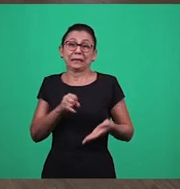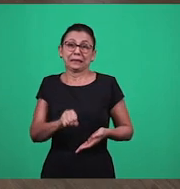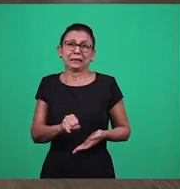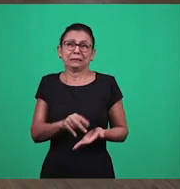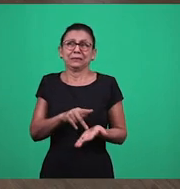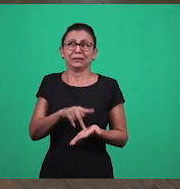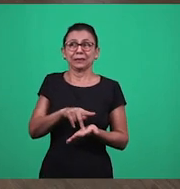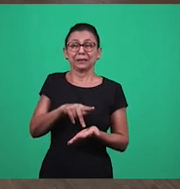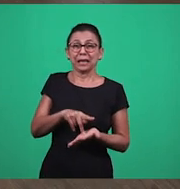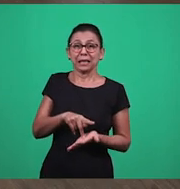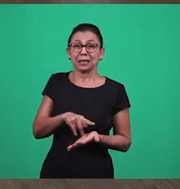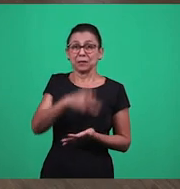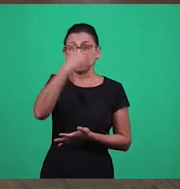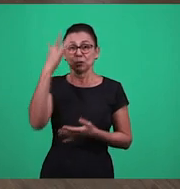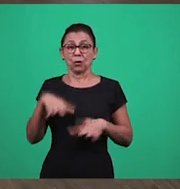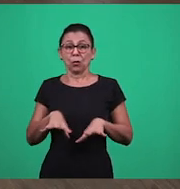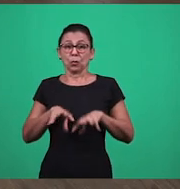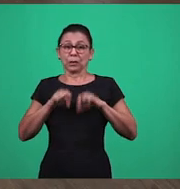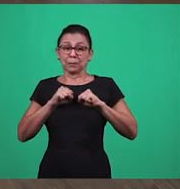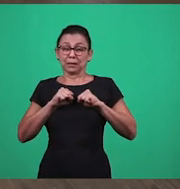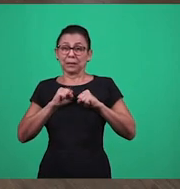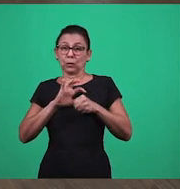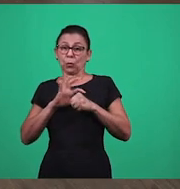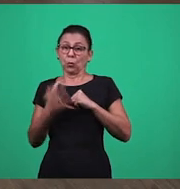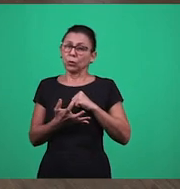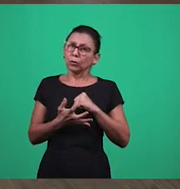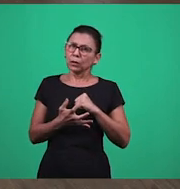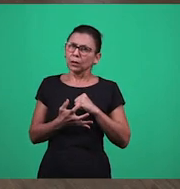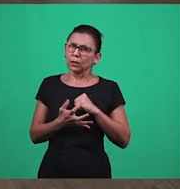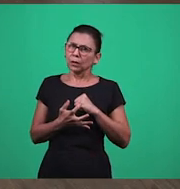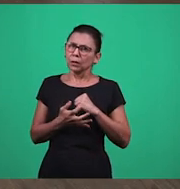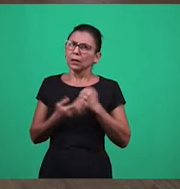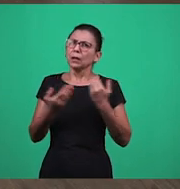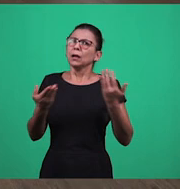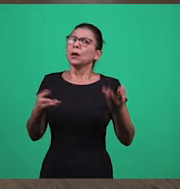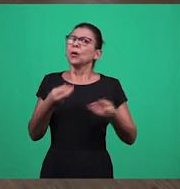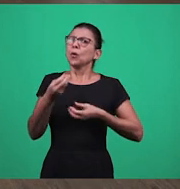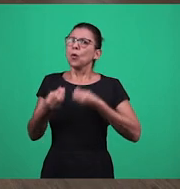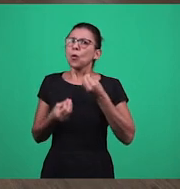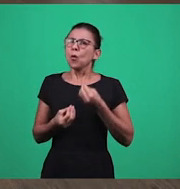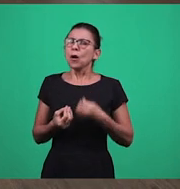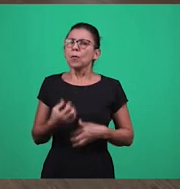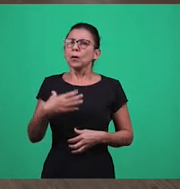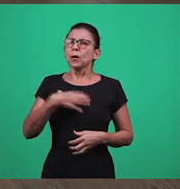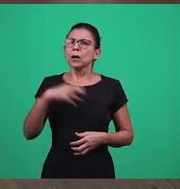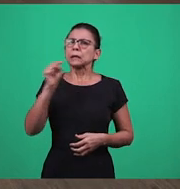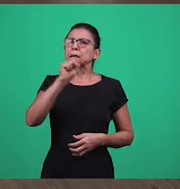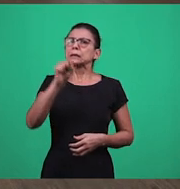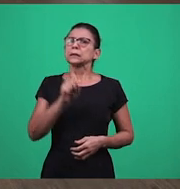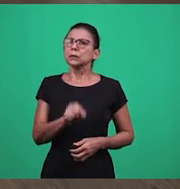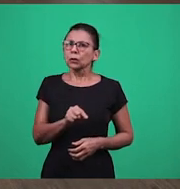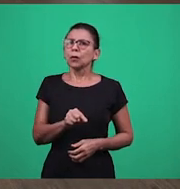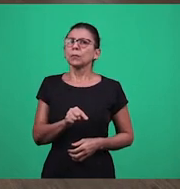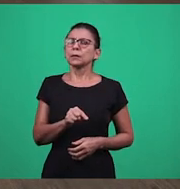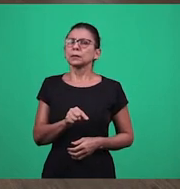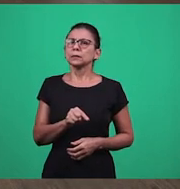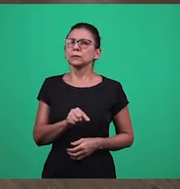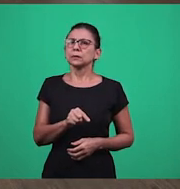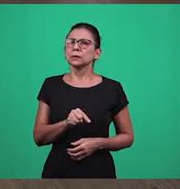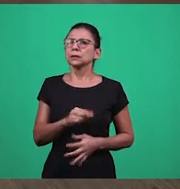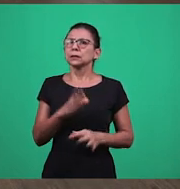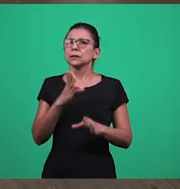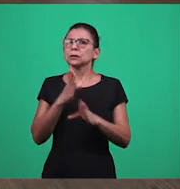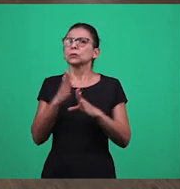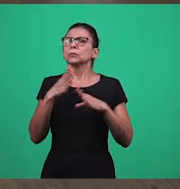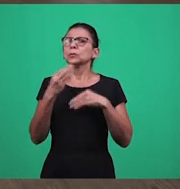pessoa foi contaminada, se não foi. Como é que se pode reconhecer a doença? Como é que uma pessoa em casa, nele mesmo ou num familiar, ele